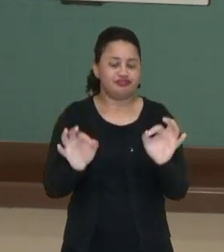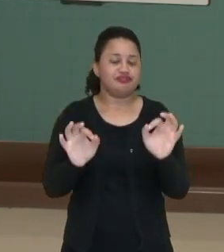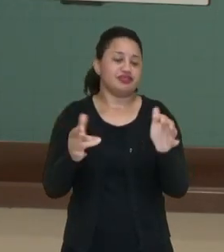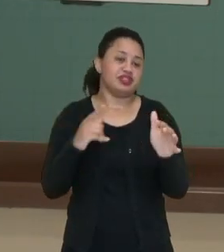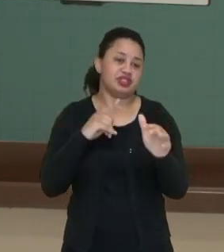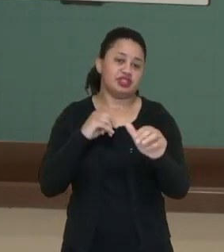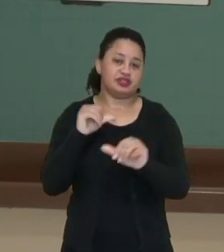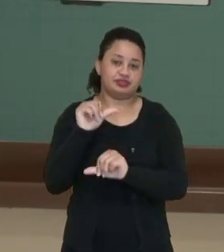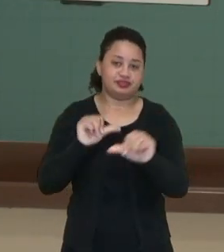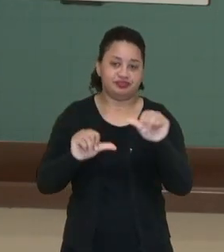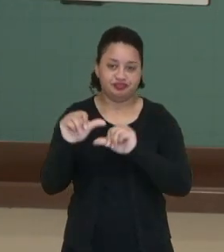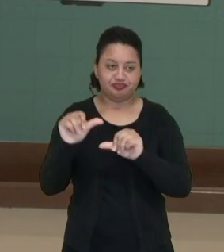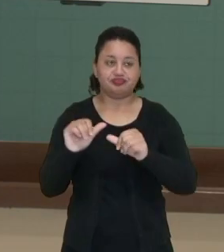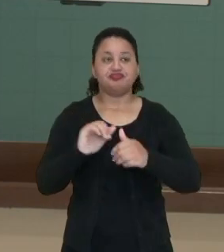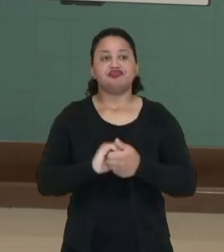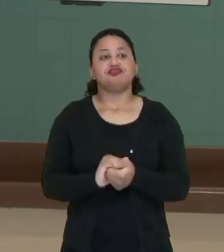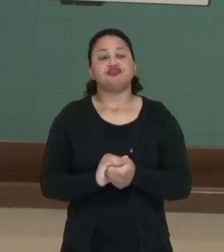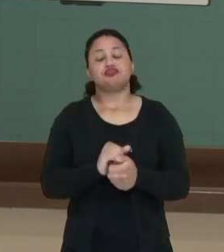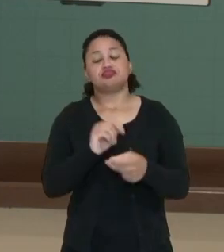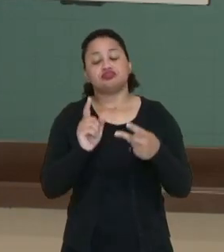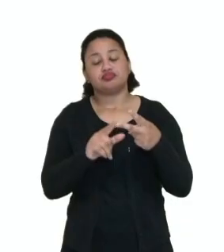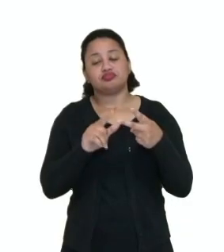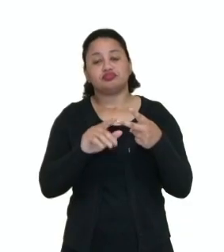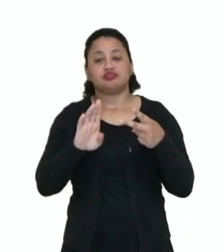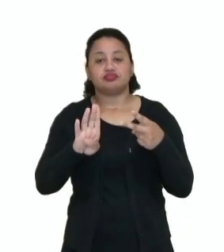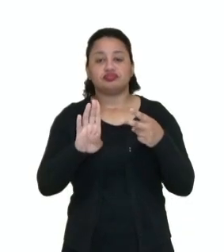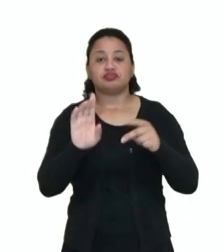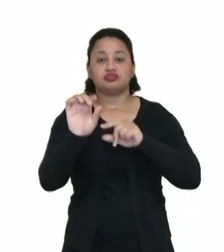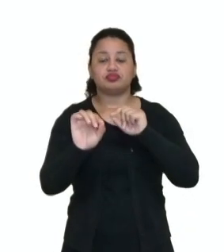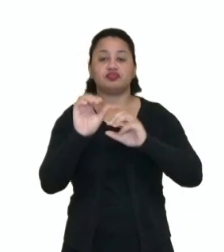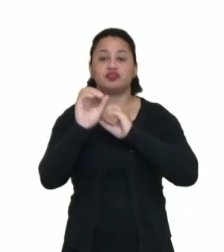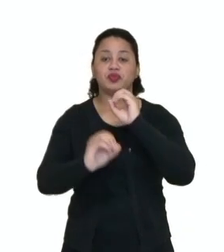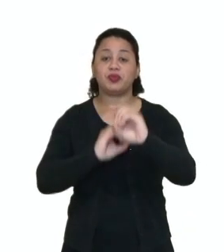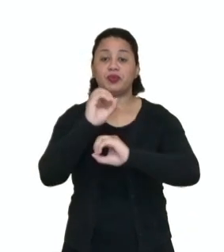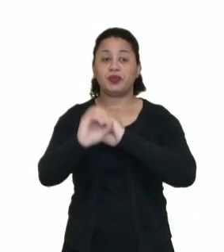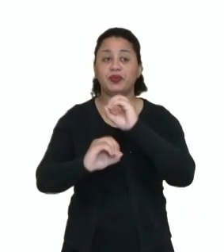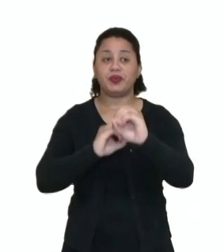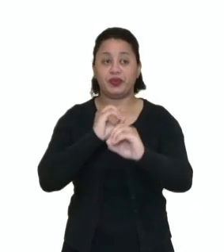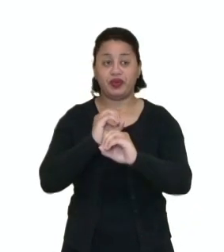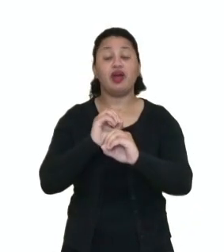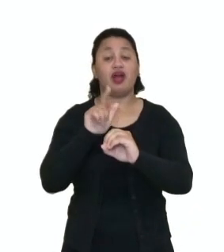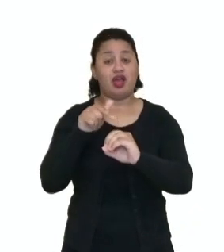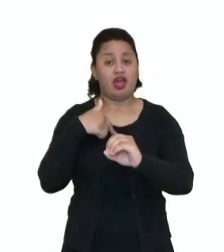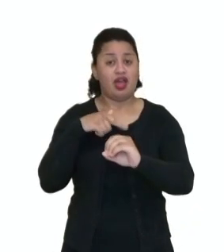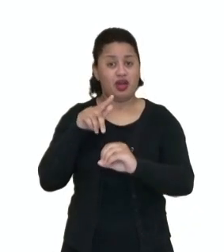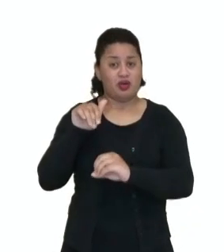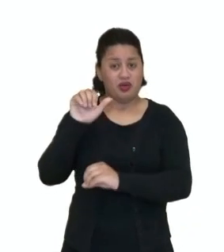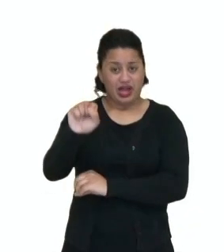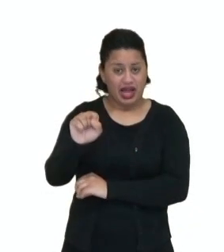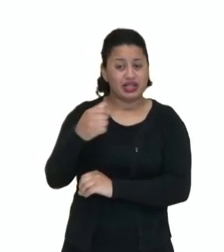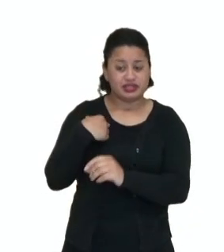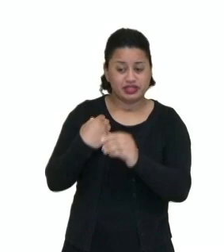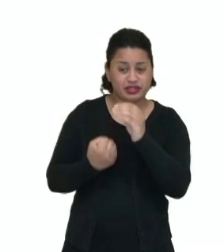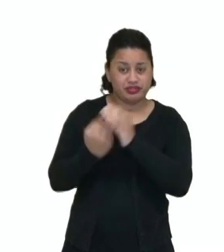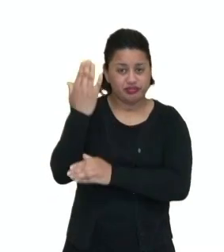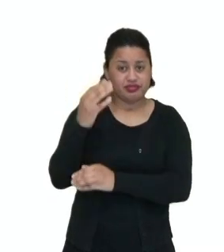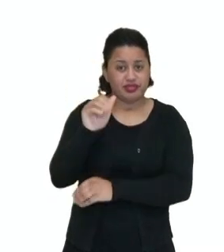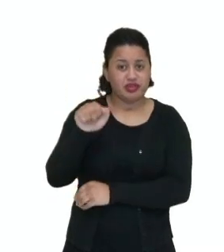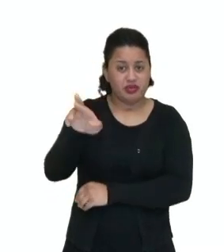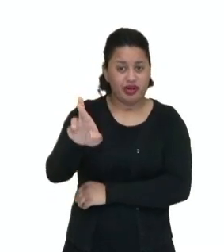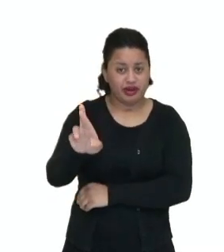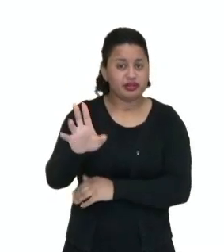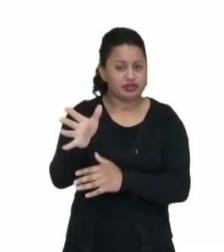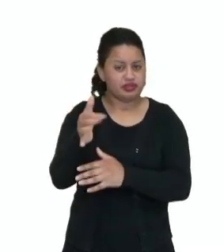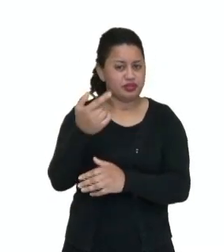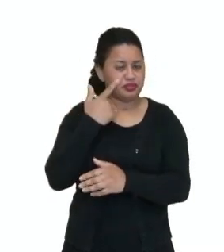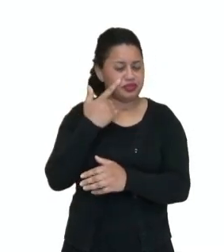uma modificação. E a B, o oxigênio é o gás que forma o ar?